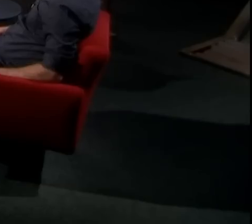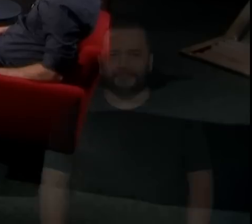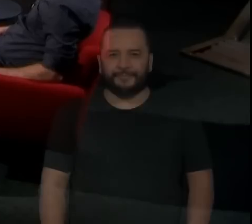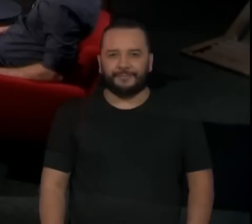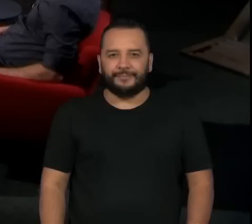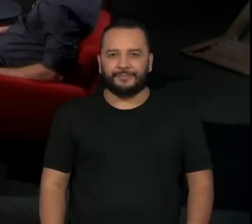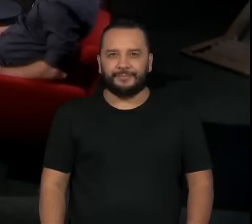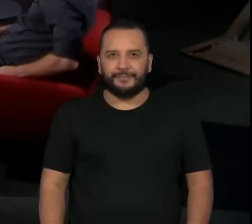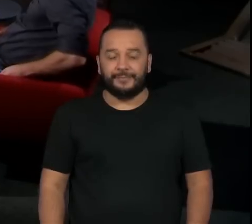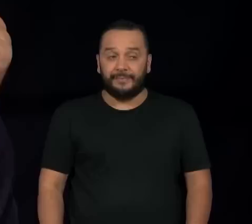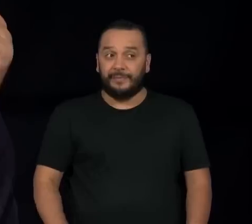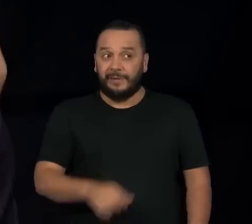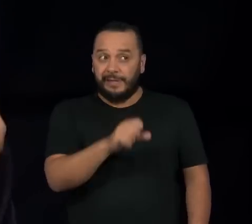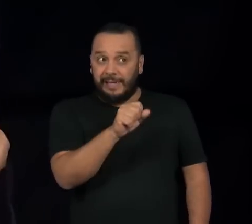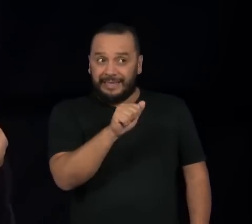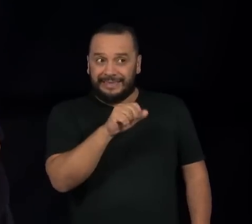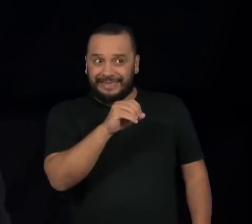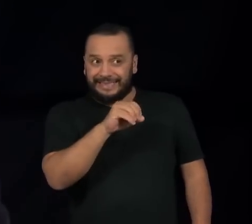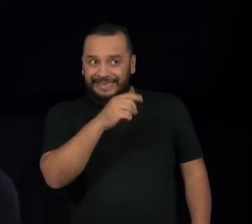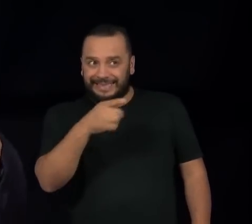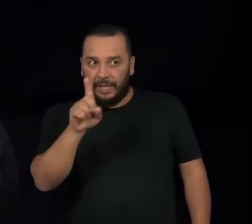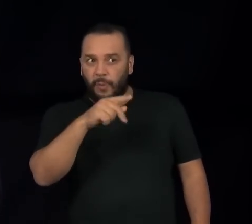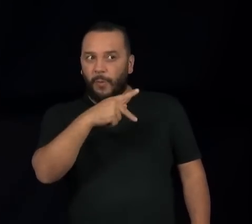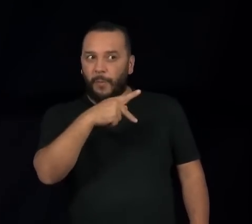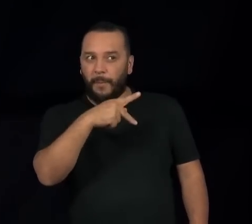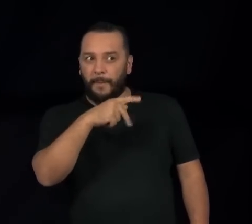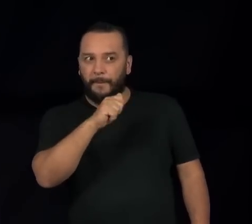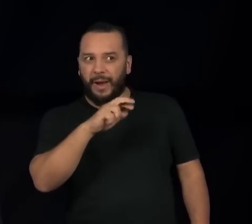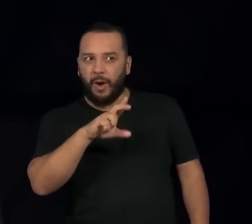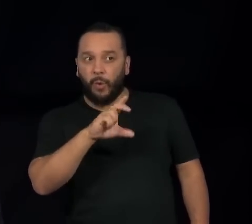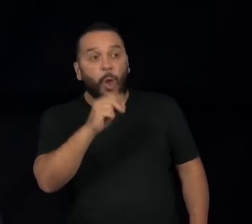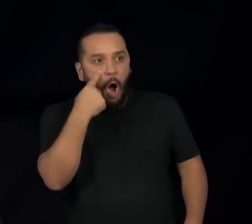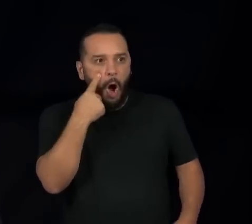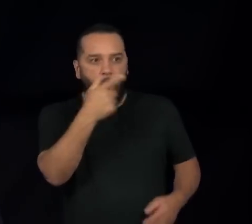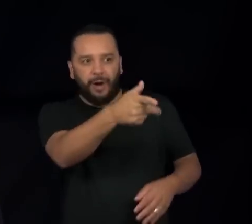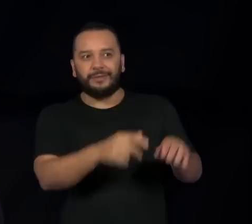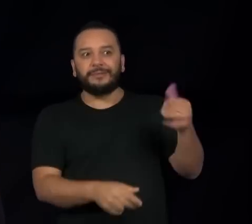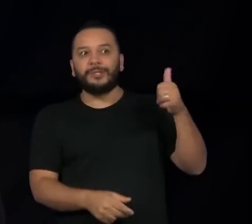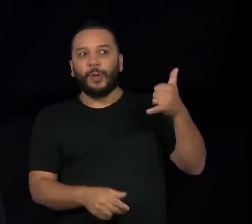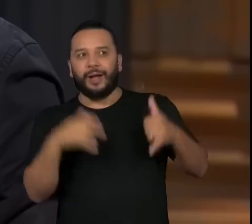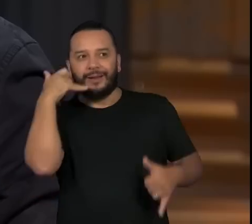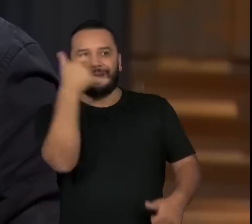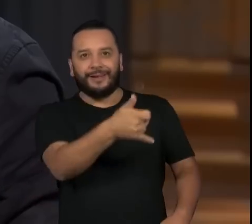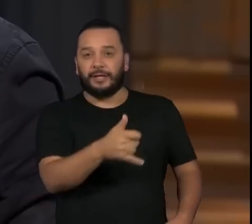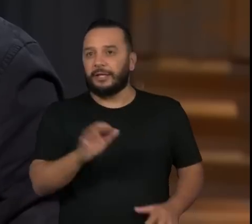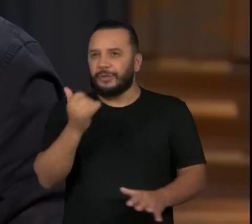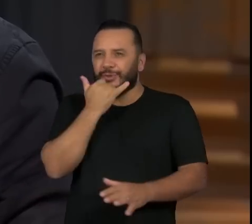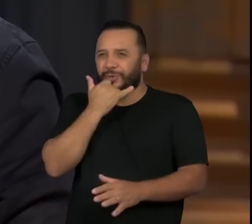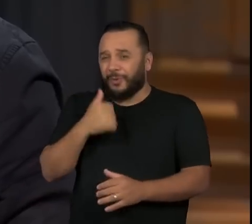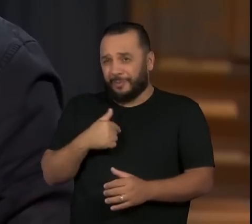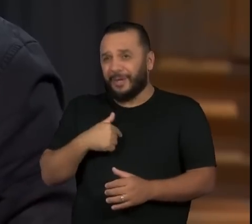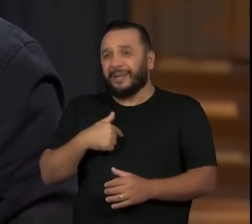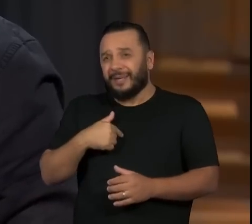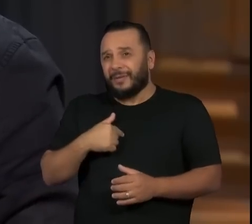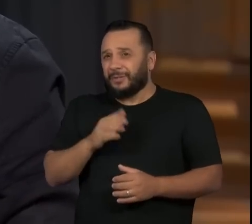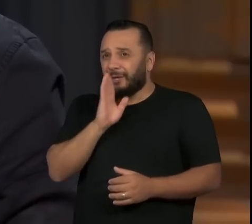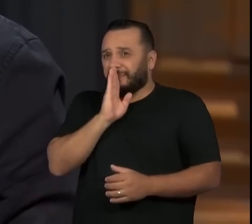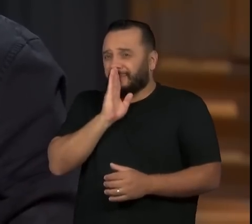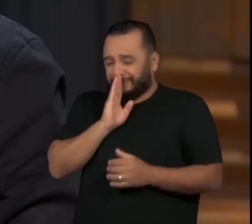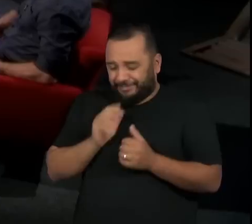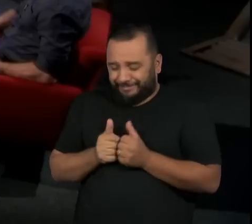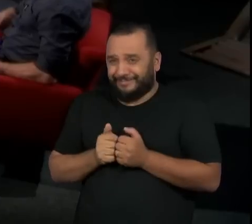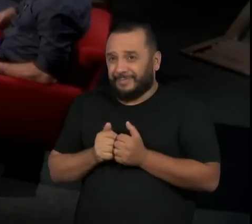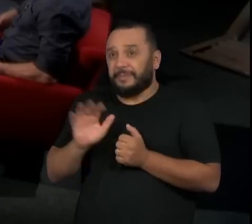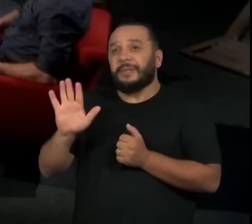O São Paulo. Olha aí, ó. Já tem gente chamando. Não é. E eu botei no silencioso. Isso aqui, sabe o que é? Olha,